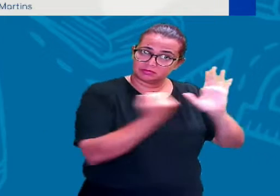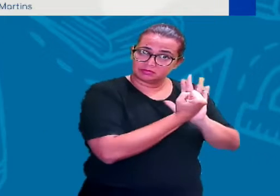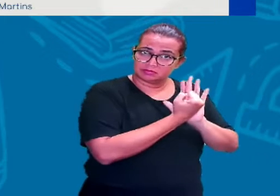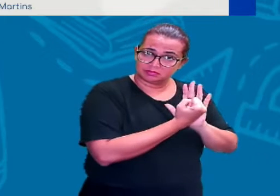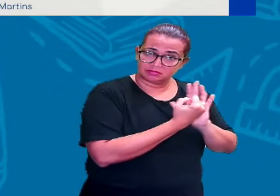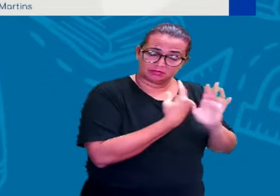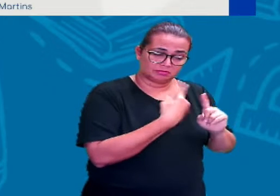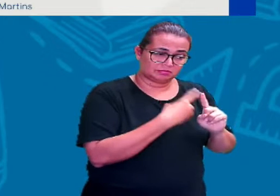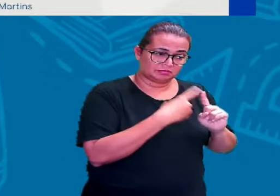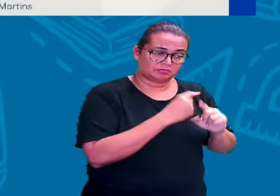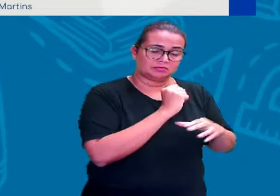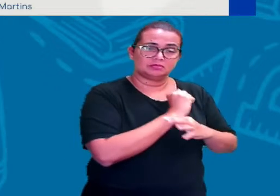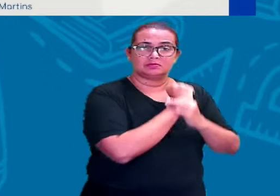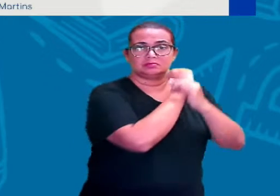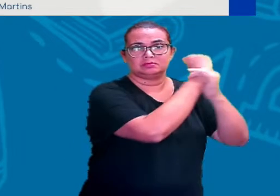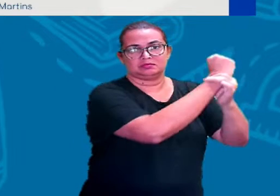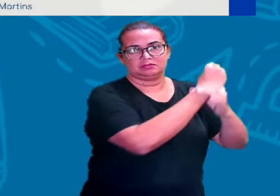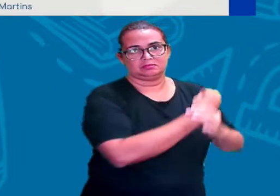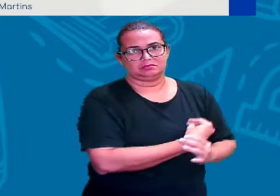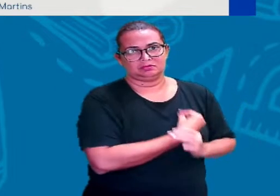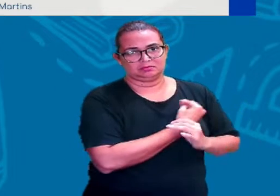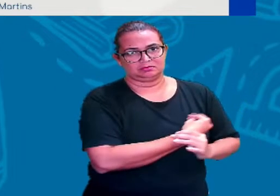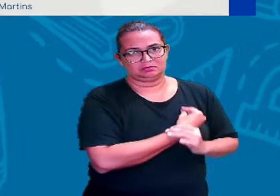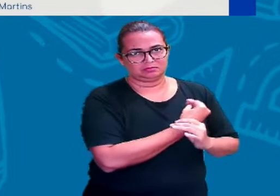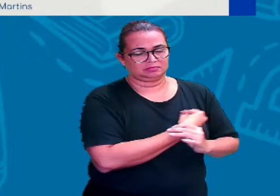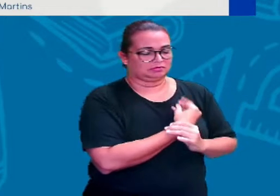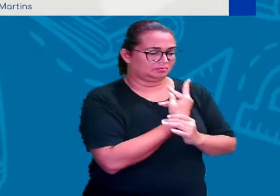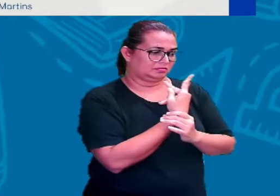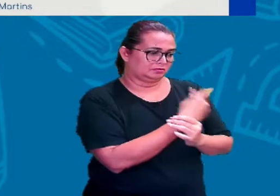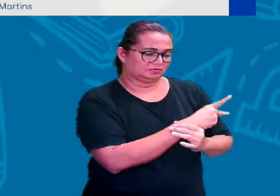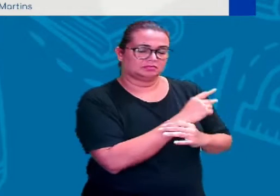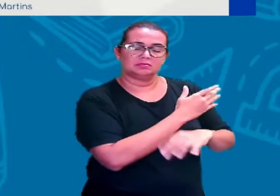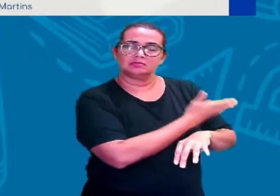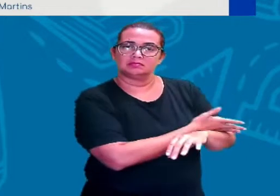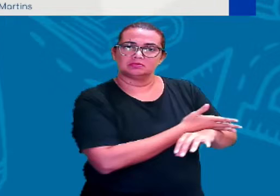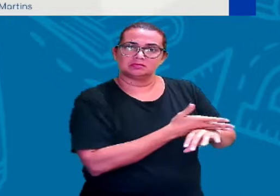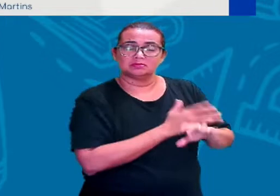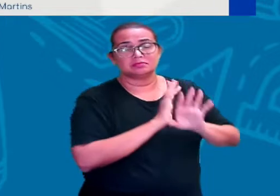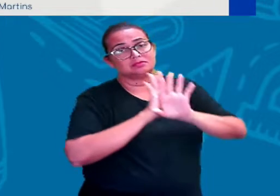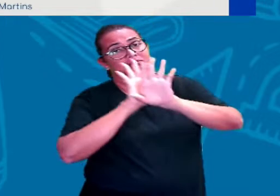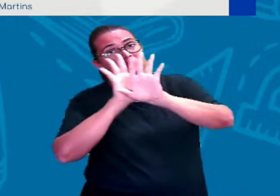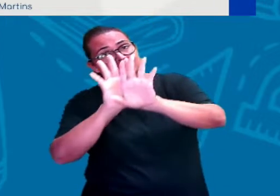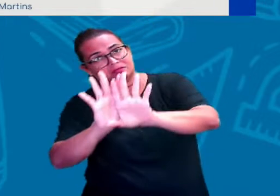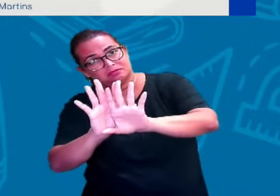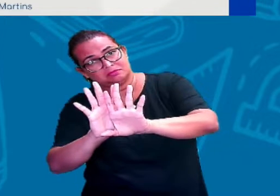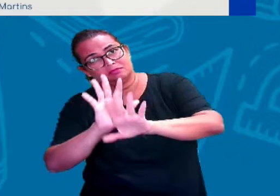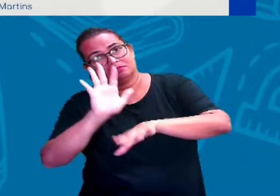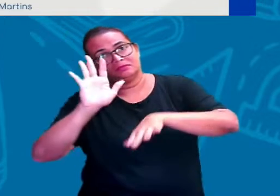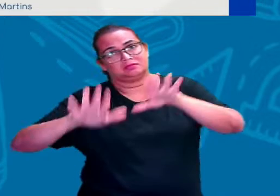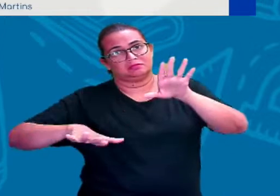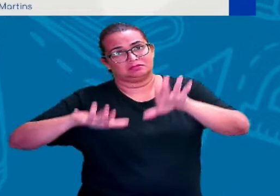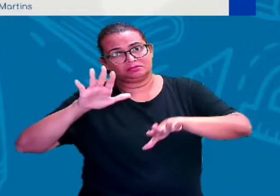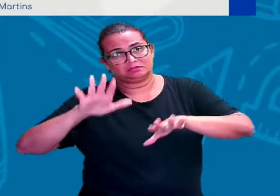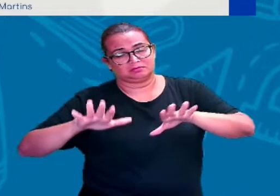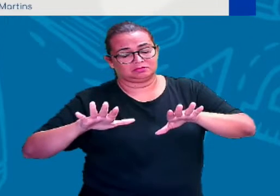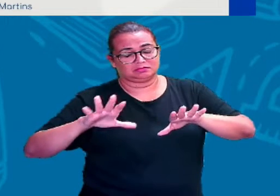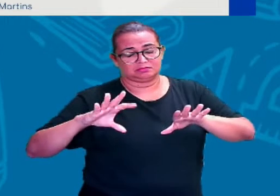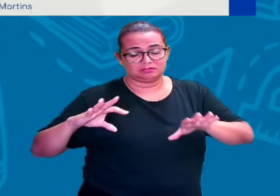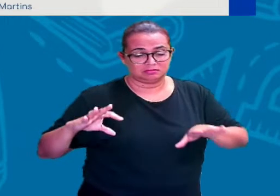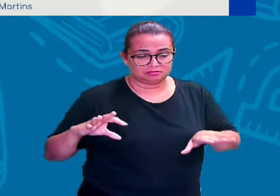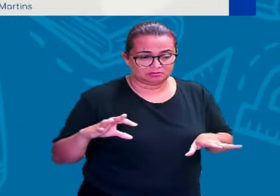e do modo como eles vivem, tá? Mas, infelizmente, o que é que acontece? Nem todas as